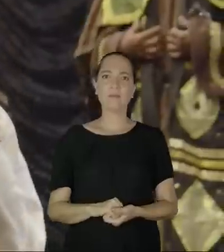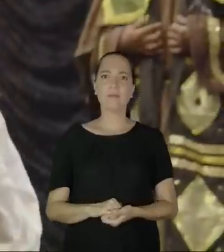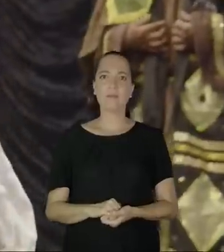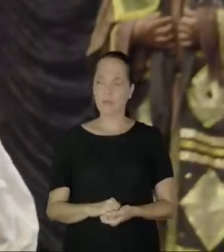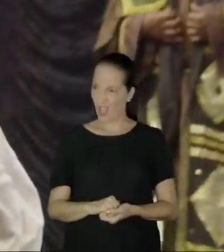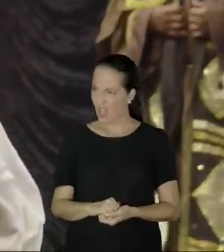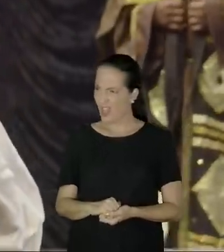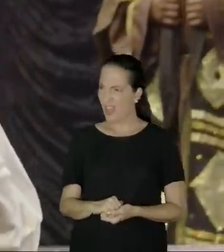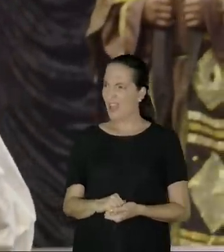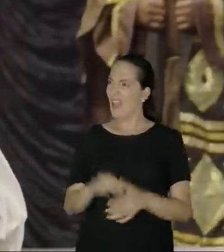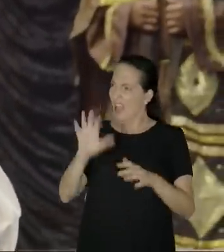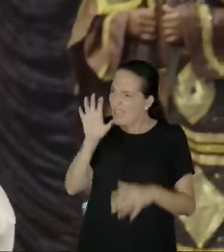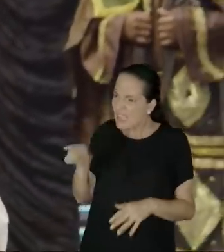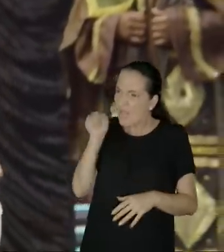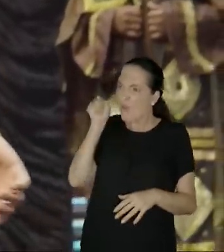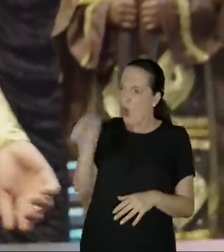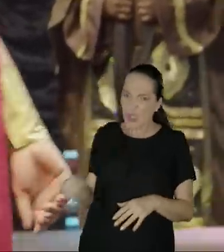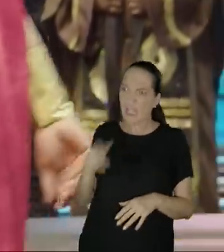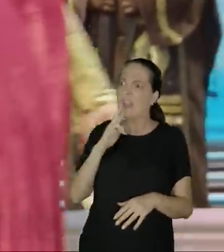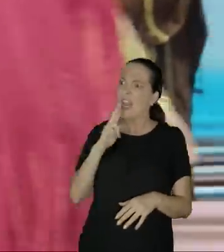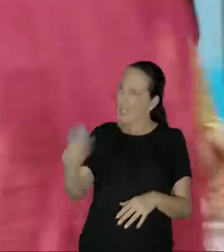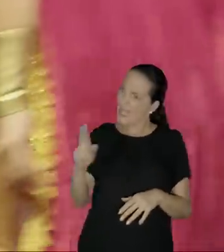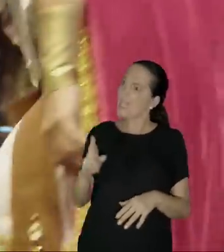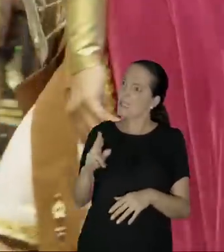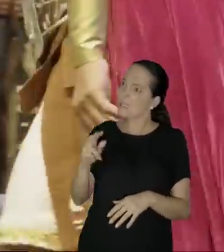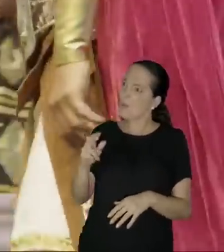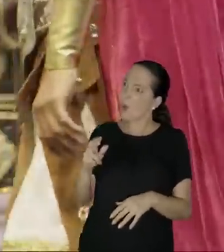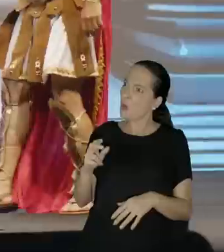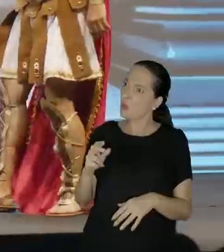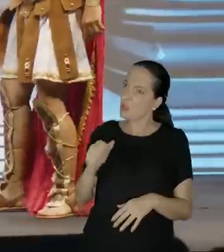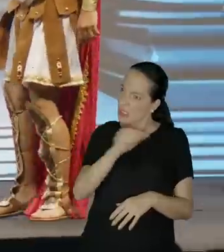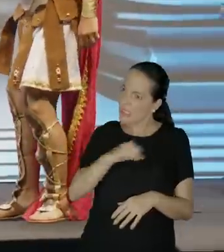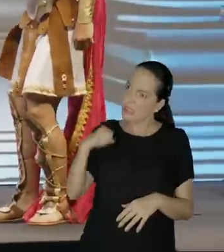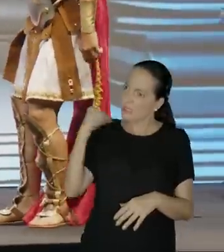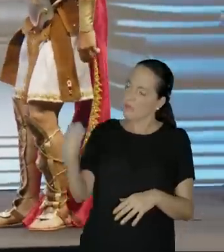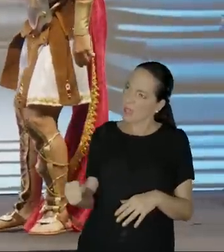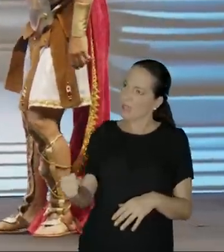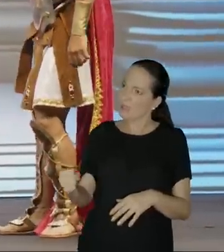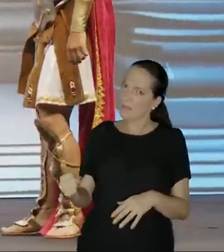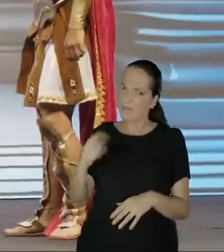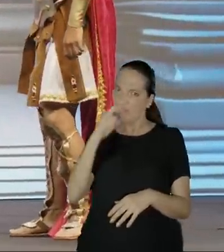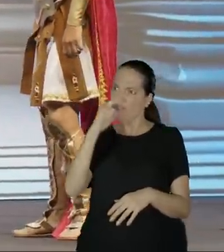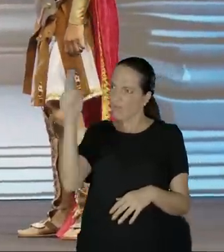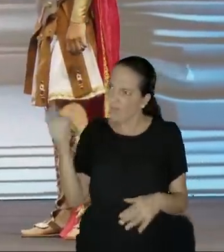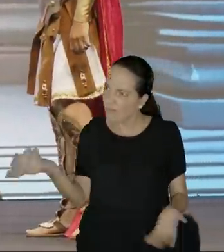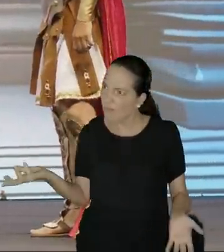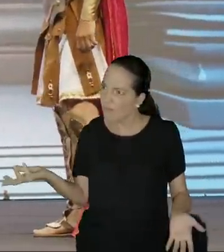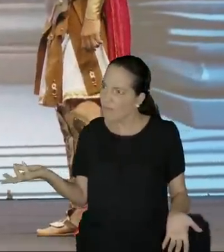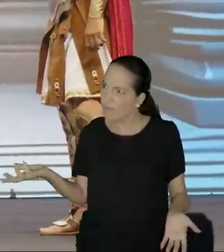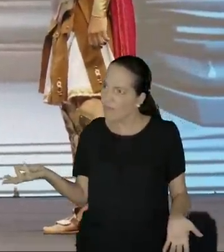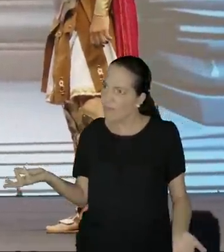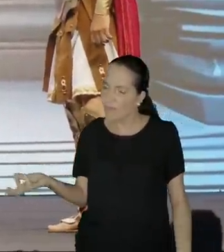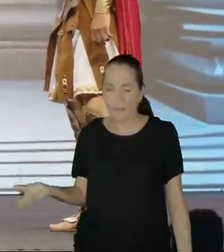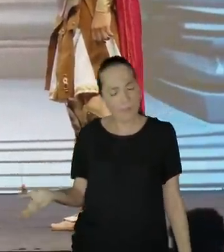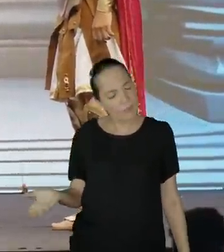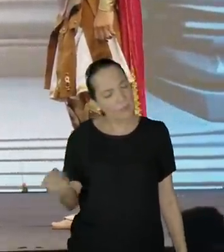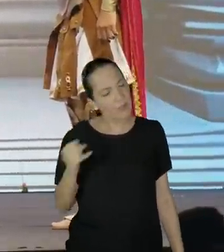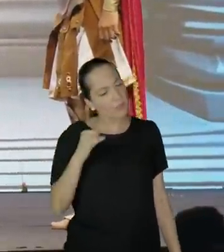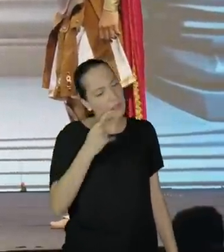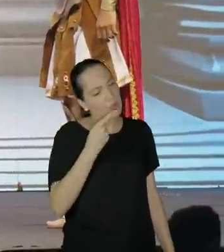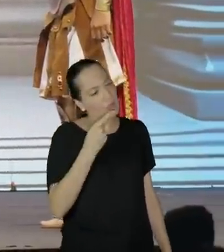É assim! É assim que responde a um sumo sacerdote? Com essa arrogância? Se falei